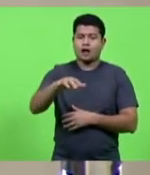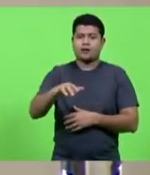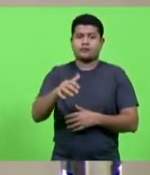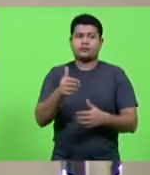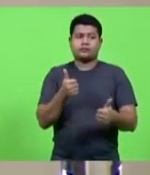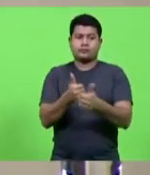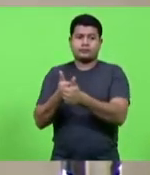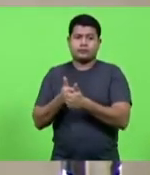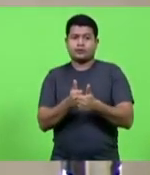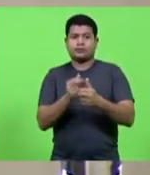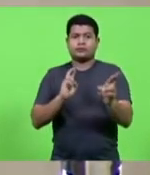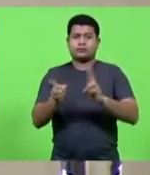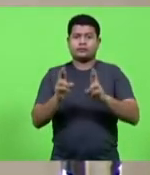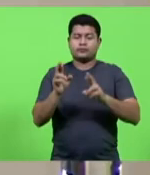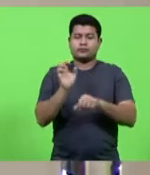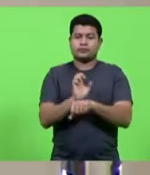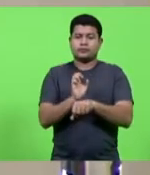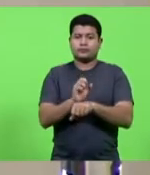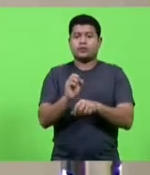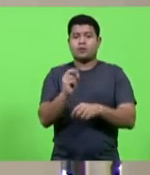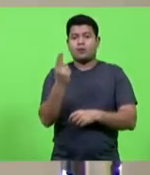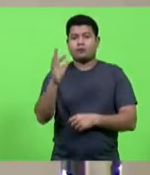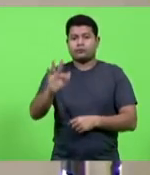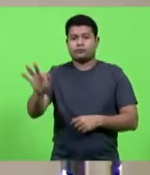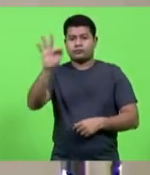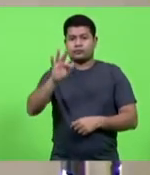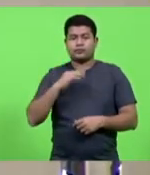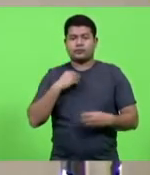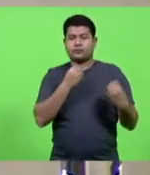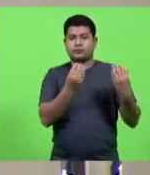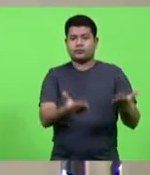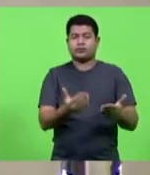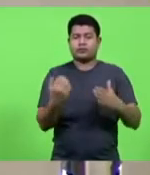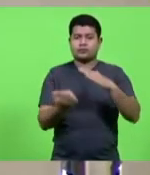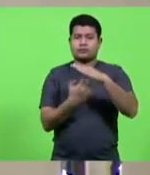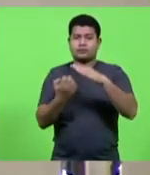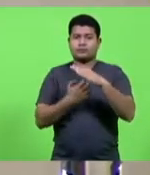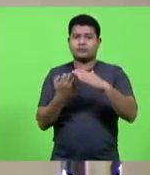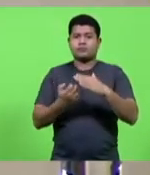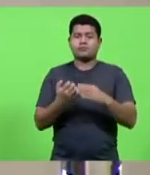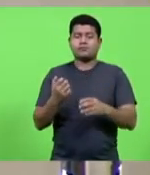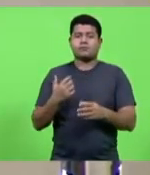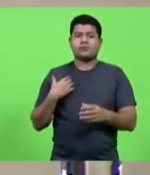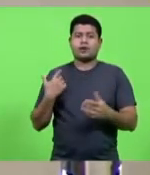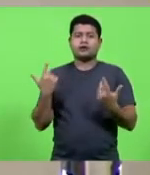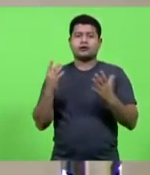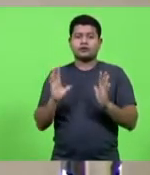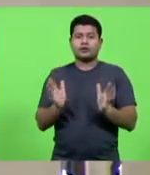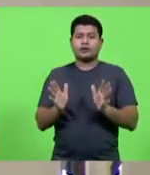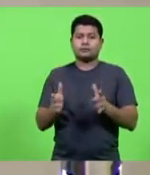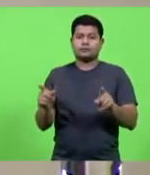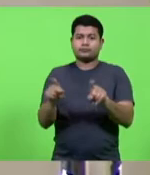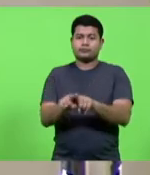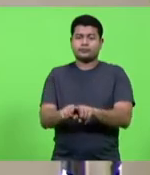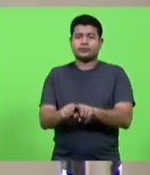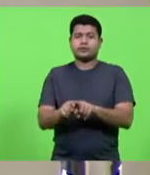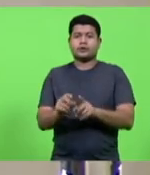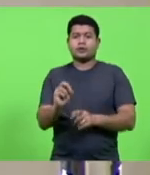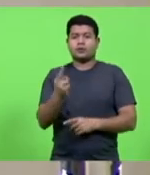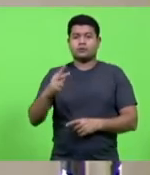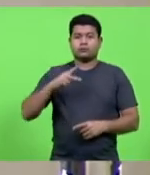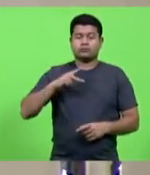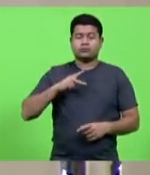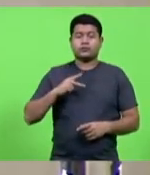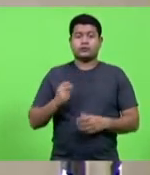rodovias estaduais e federais delegadas ao Estado por empresas concessionárias de serviço público, por empresas privadas ou por particulares, e